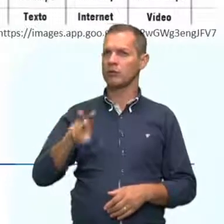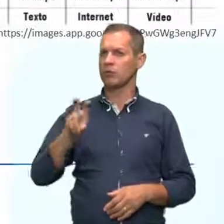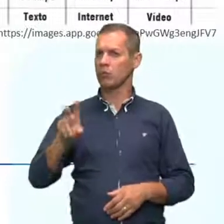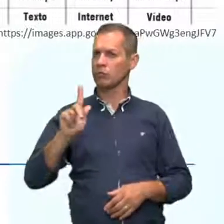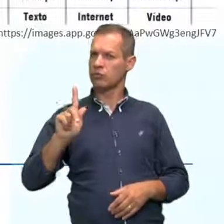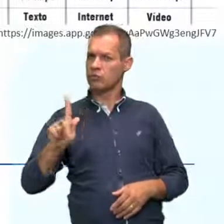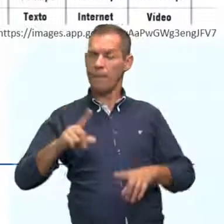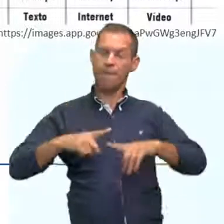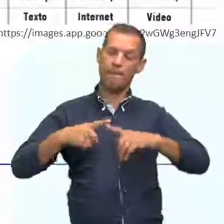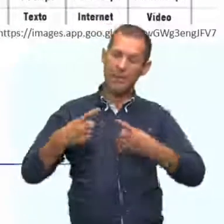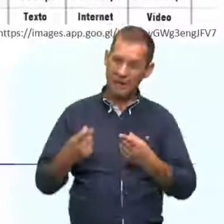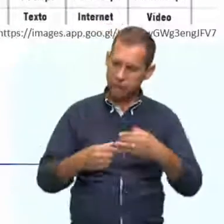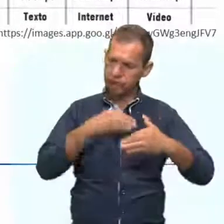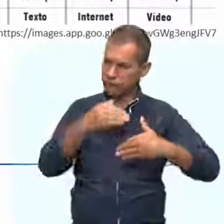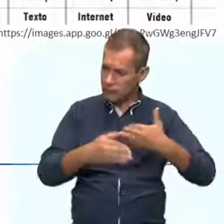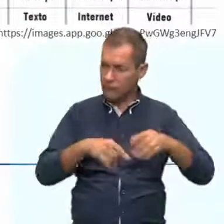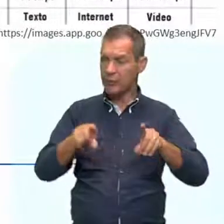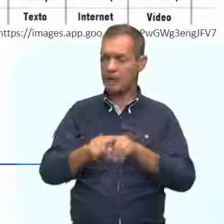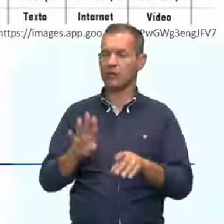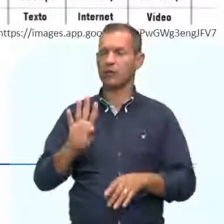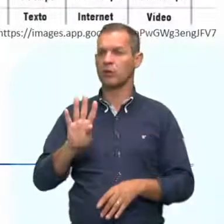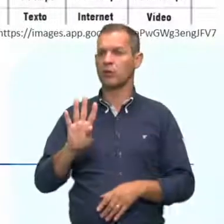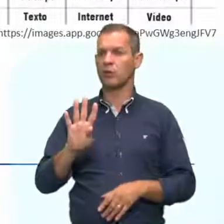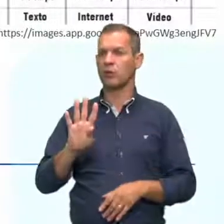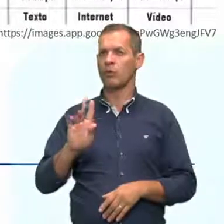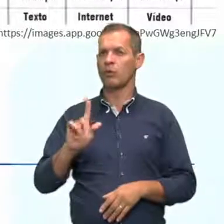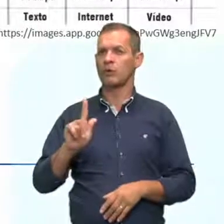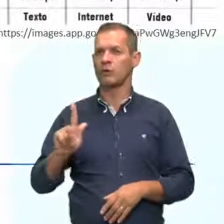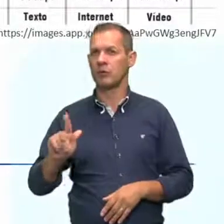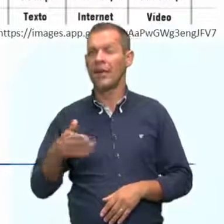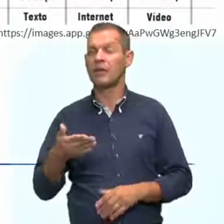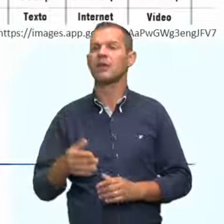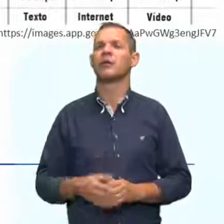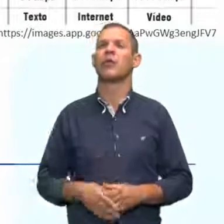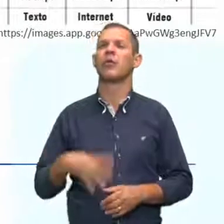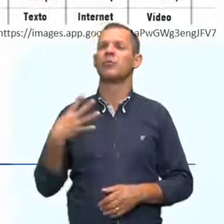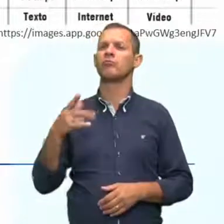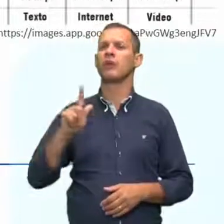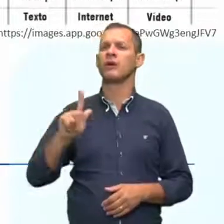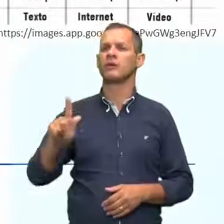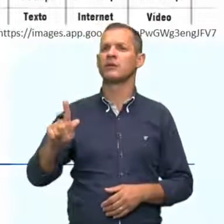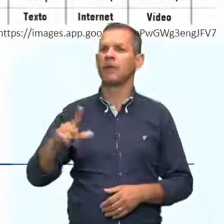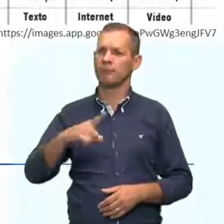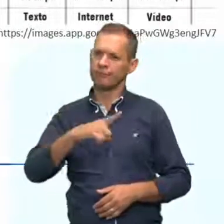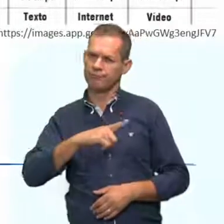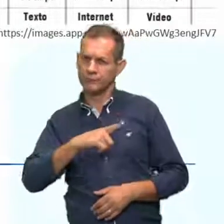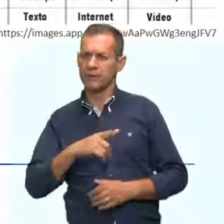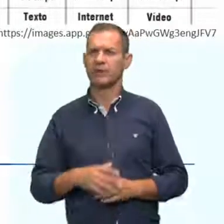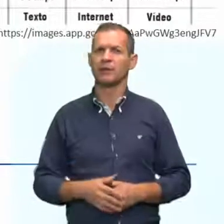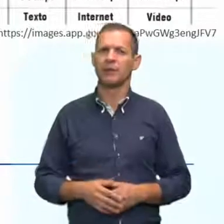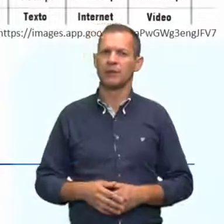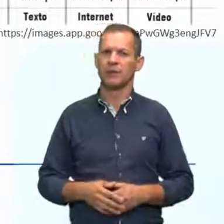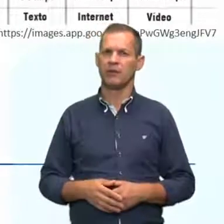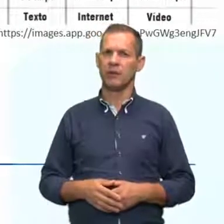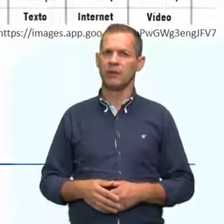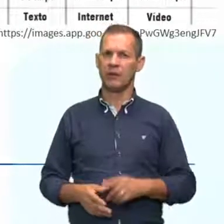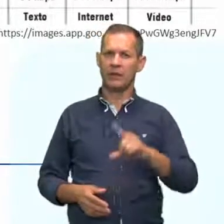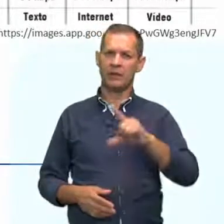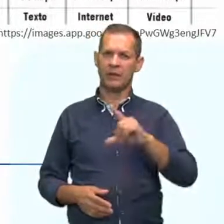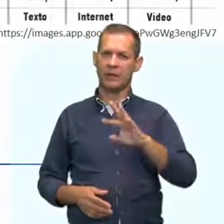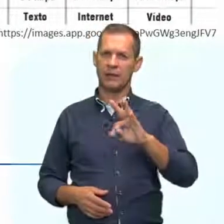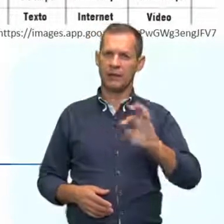4.5G, que são avanços também do 4G. Então, o 4G, ele trouxe o chamado